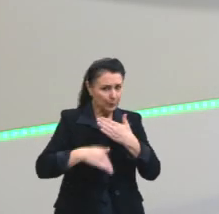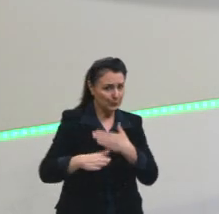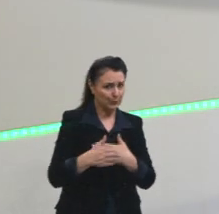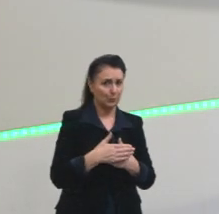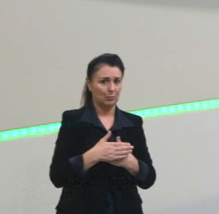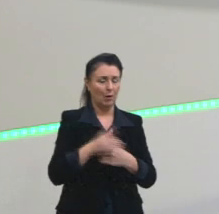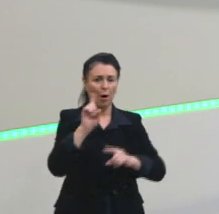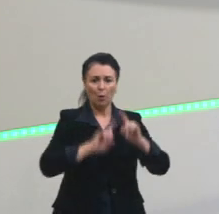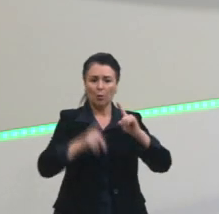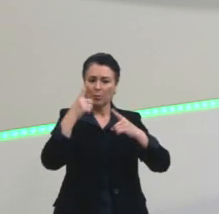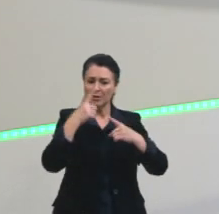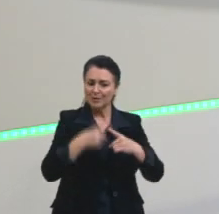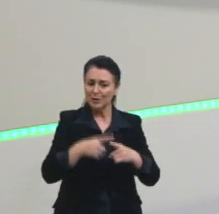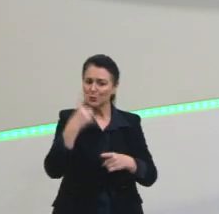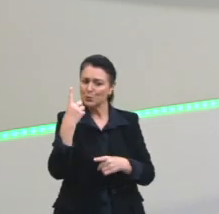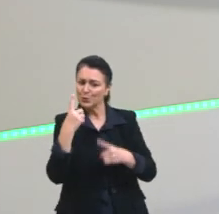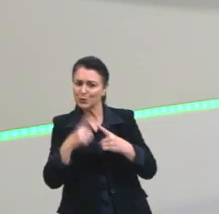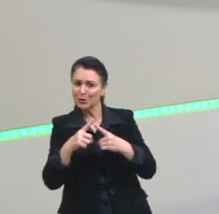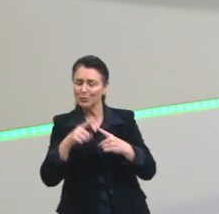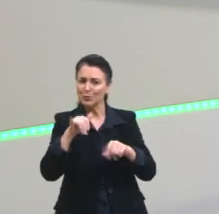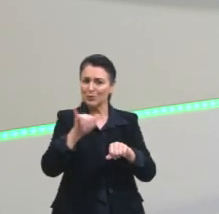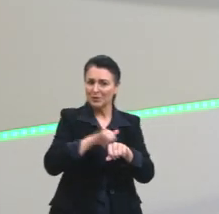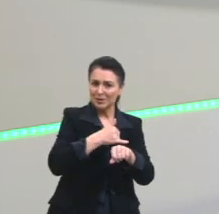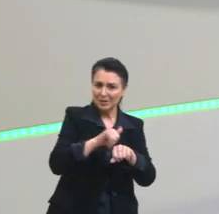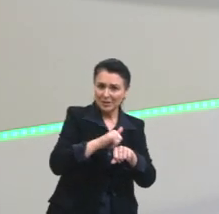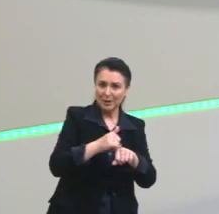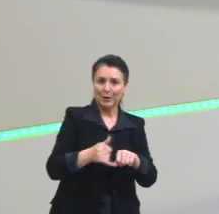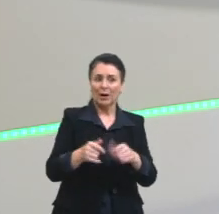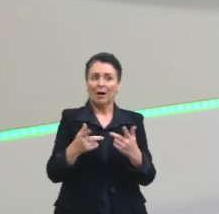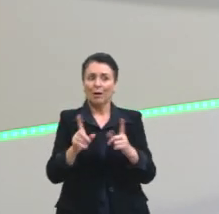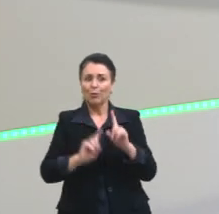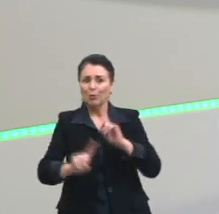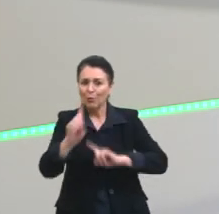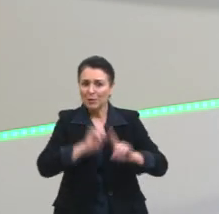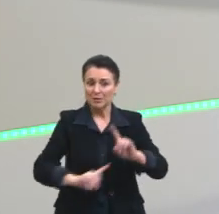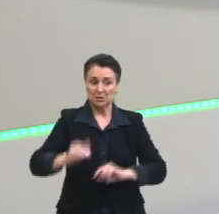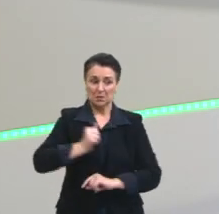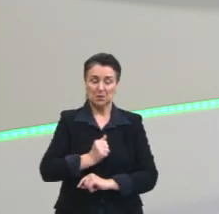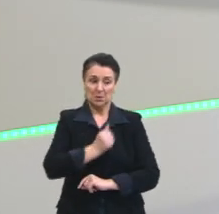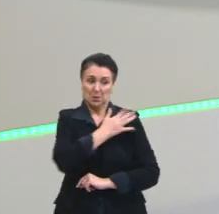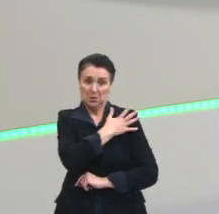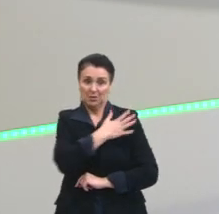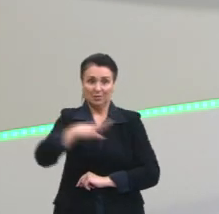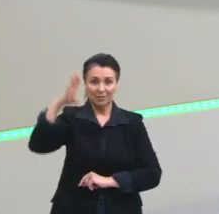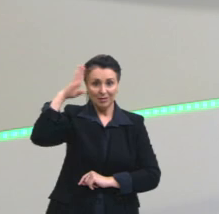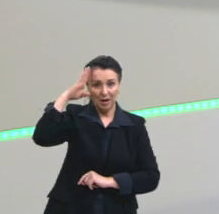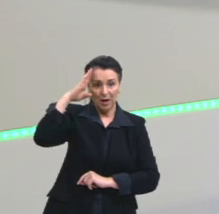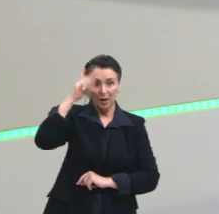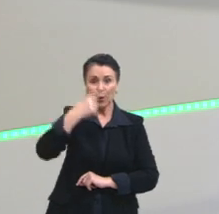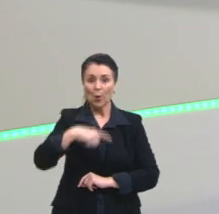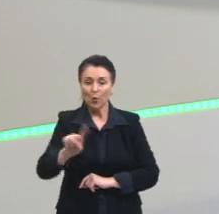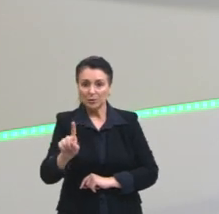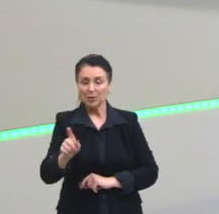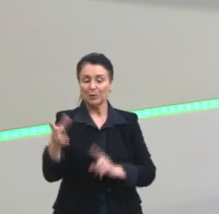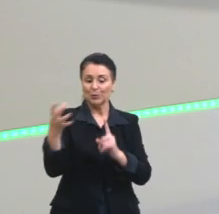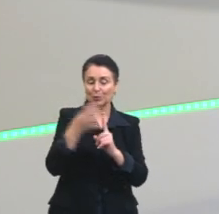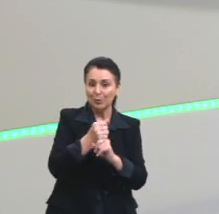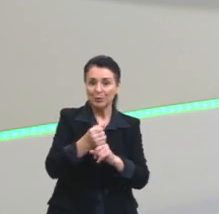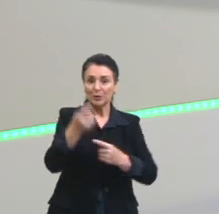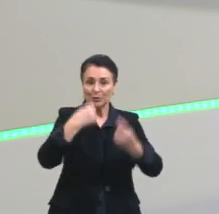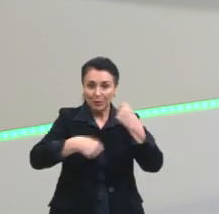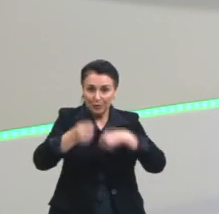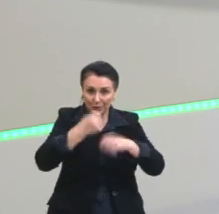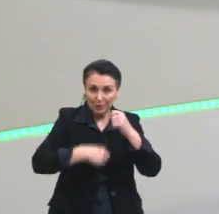aposta mais em uma estratégia como a dominação militar ou a questão da dominação Econômica né usa impérios eles vão se